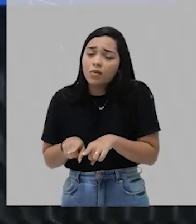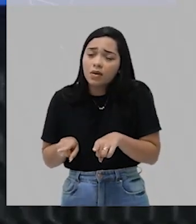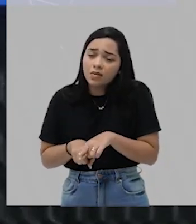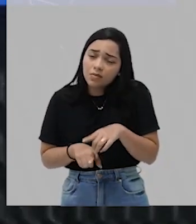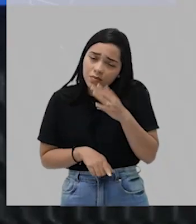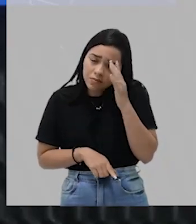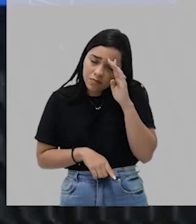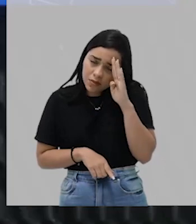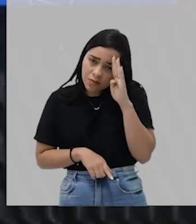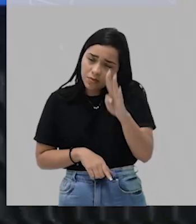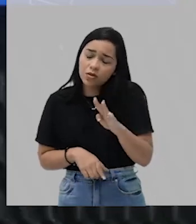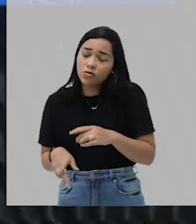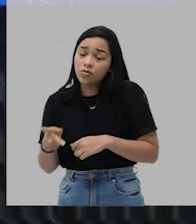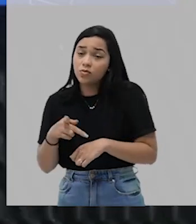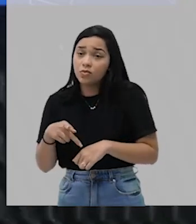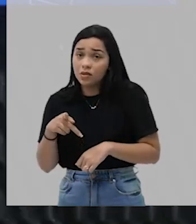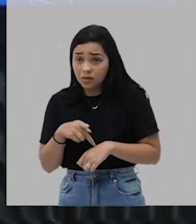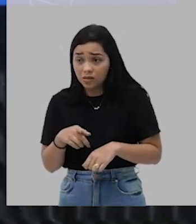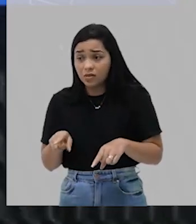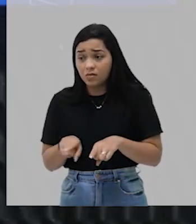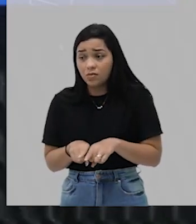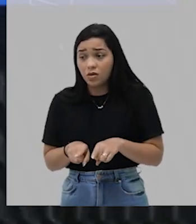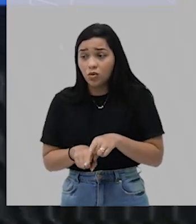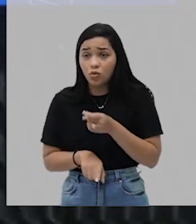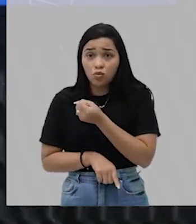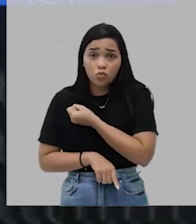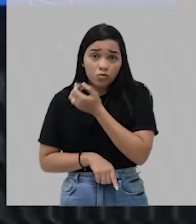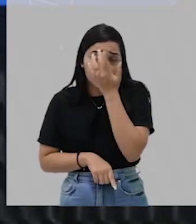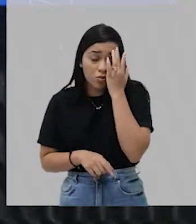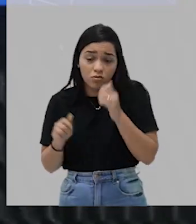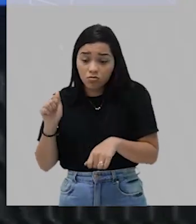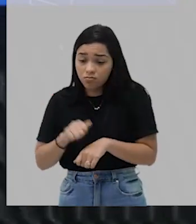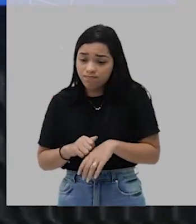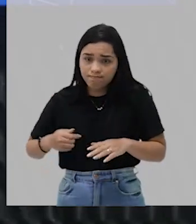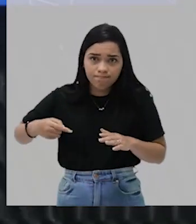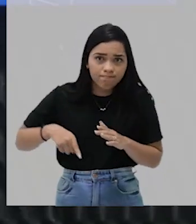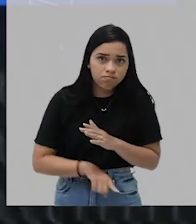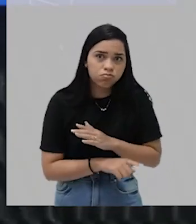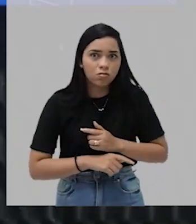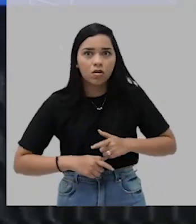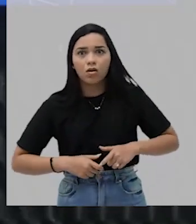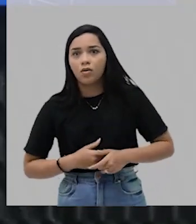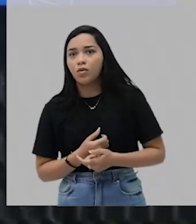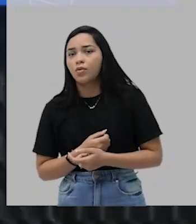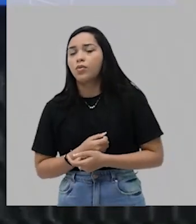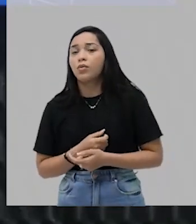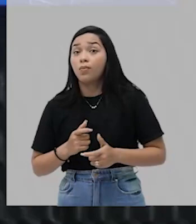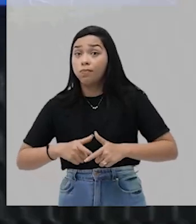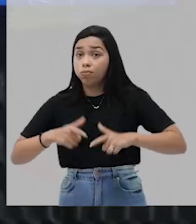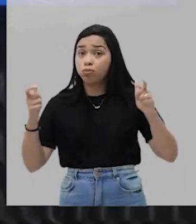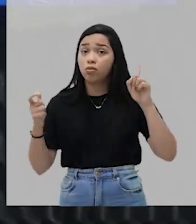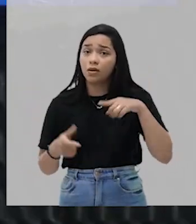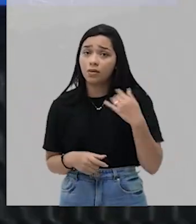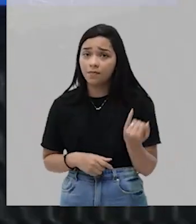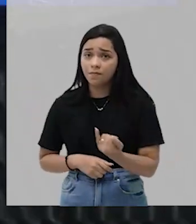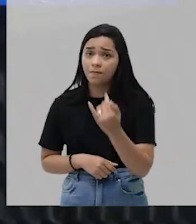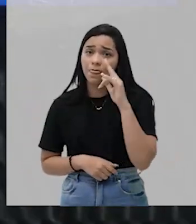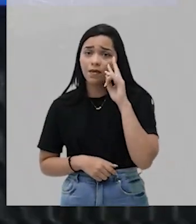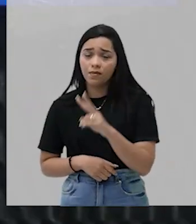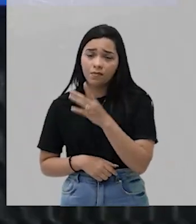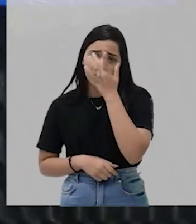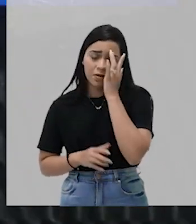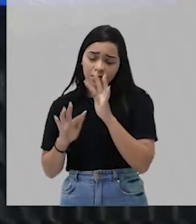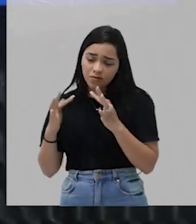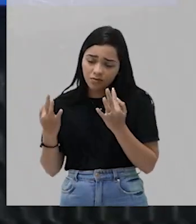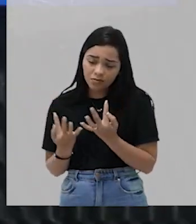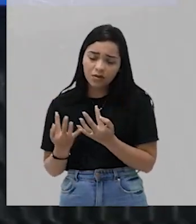principalmente no momento que o país, o número de miseráveis aumentou consideravelmente. É preciso olhar para as famílias